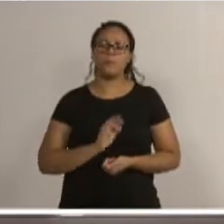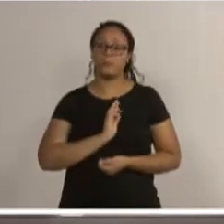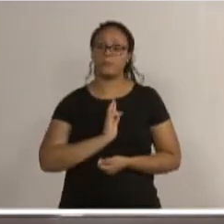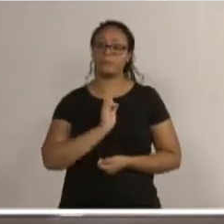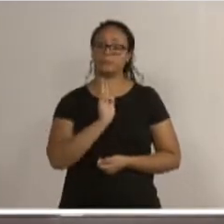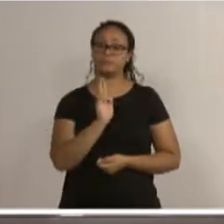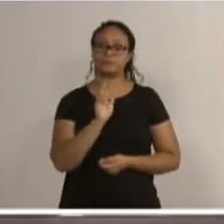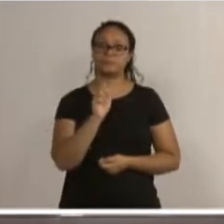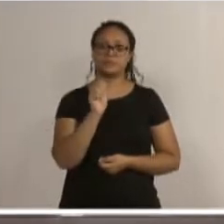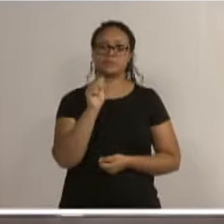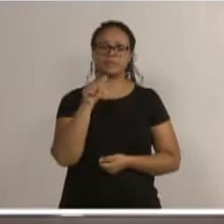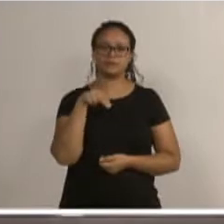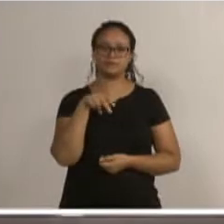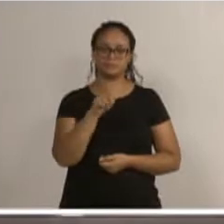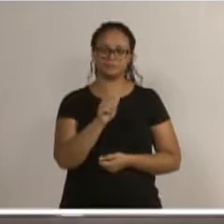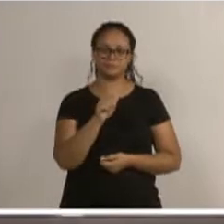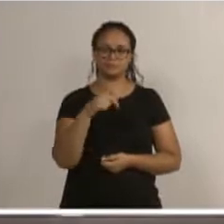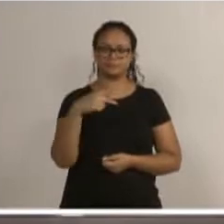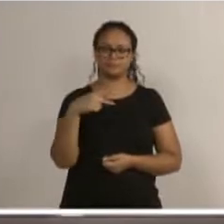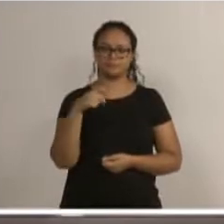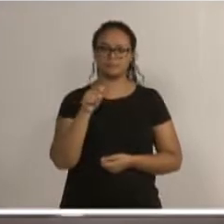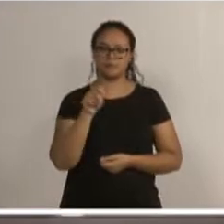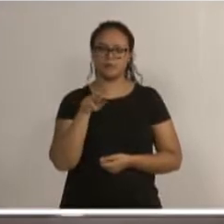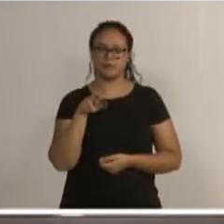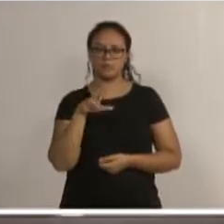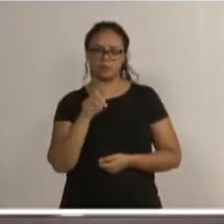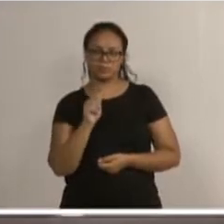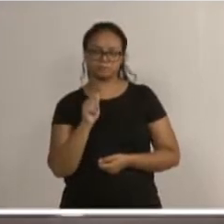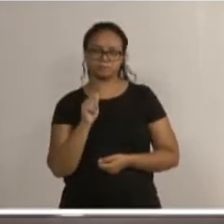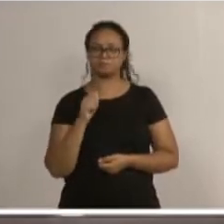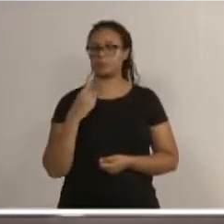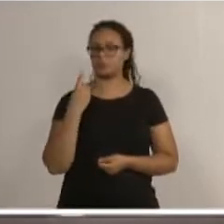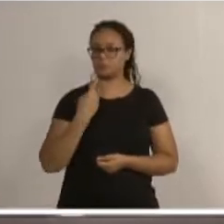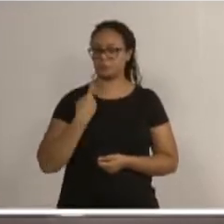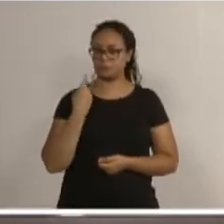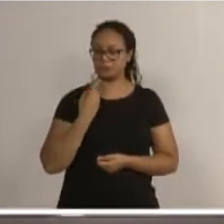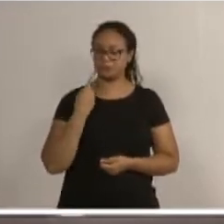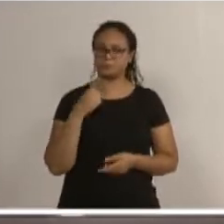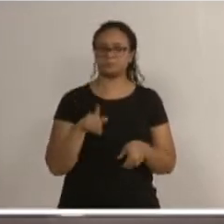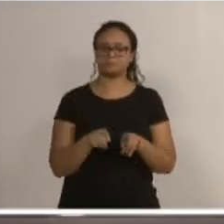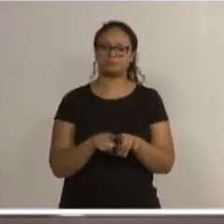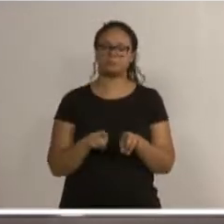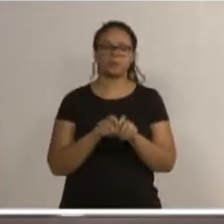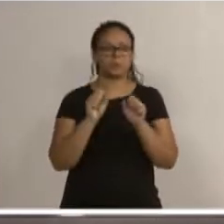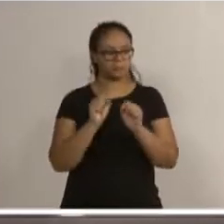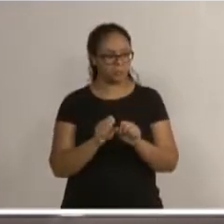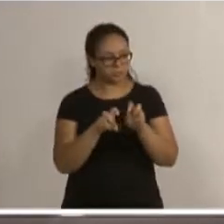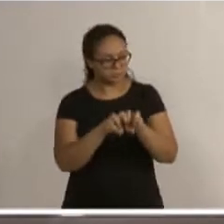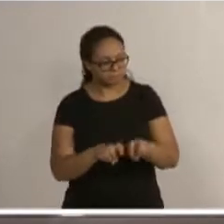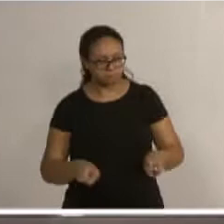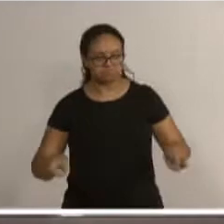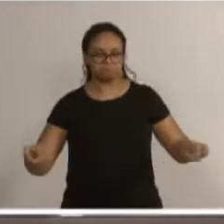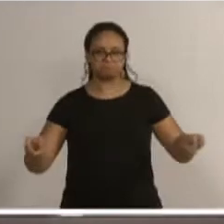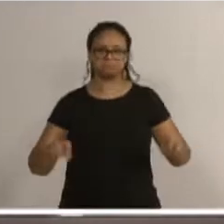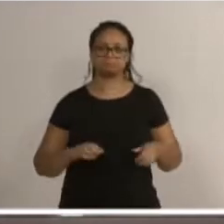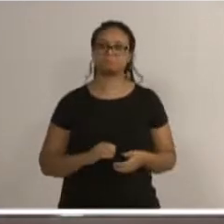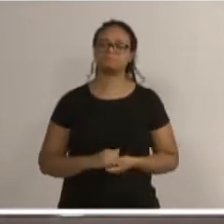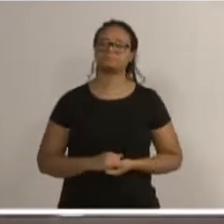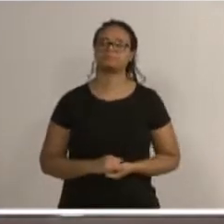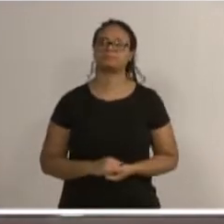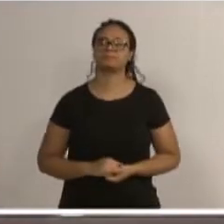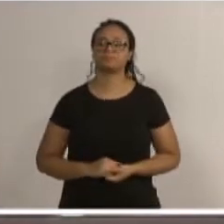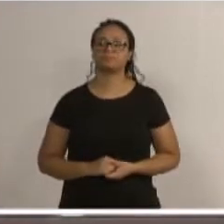Paula. Vossa Excelência, se quiser, pode sentar aqui também na mesa de trabalho. Podemos dar sequência?